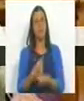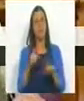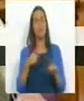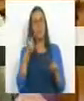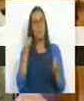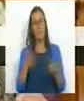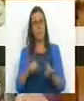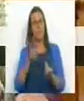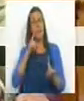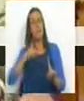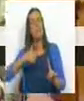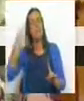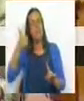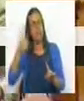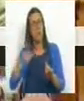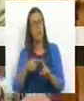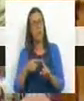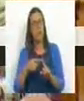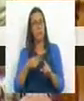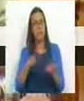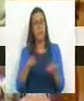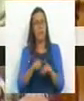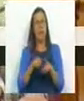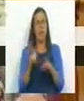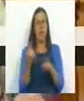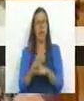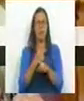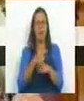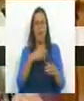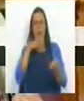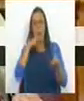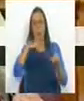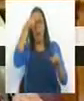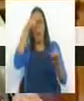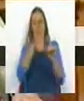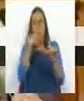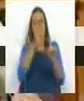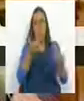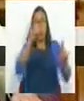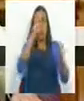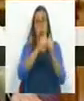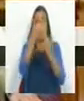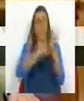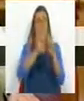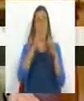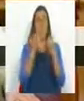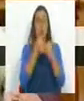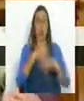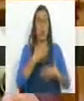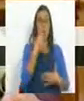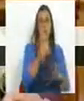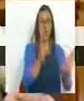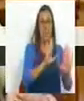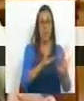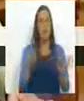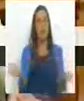repito, é essencial que não se diabolizem os instrumentos de inserção socioprofissional dos jovens, mas, pelo